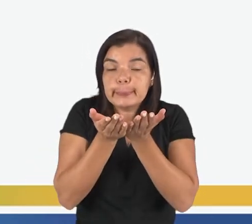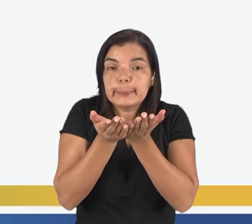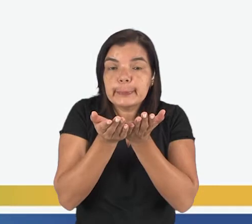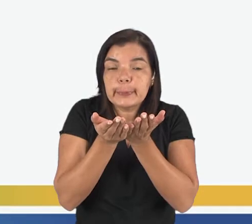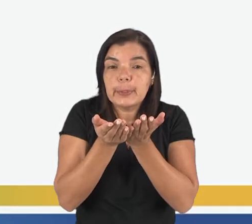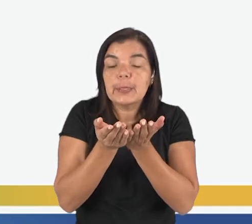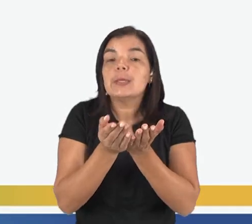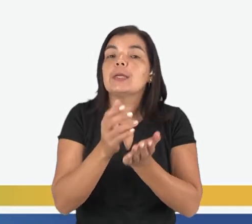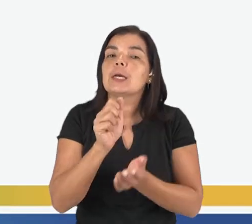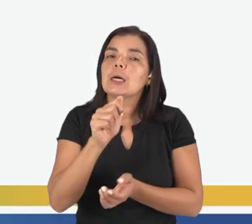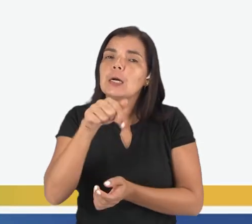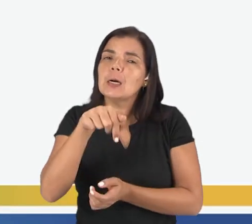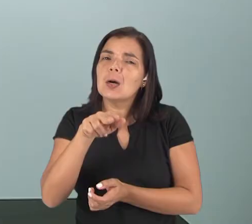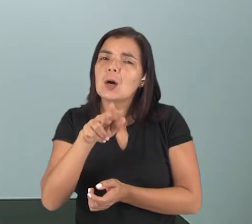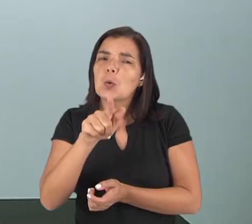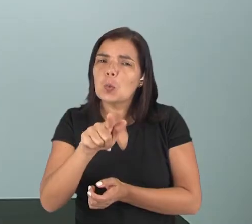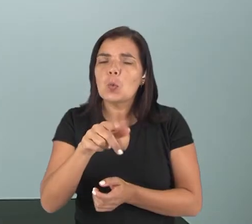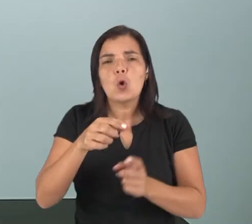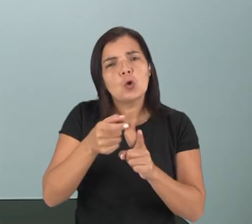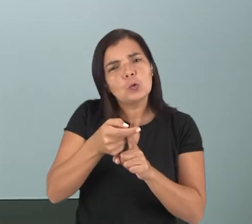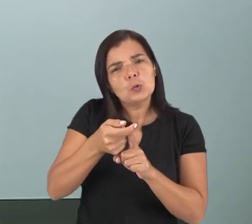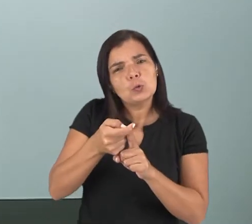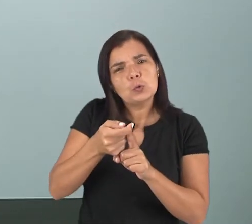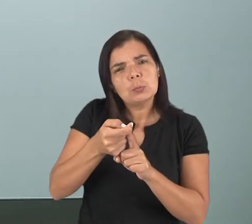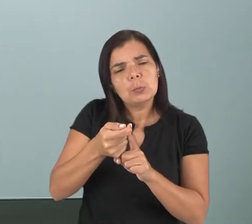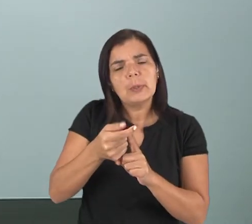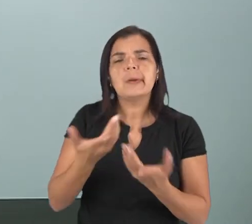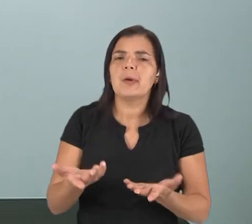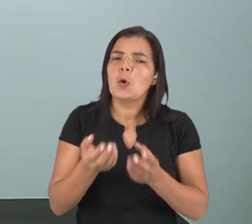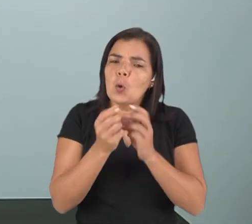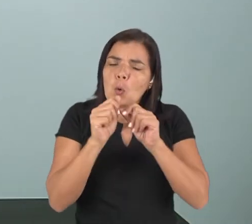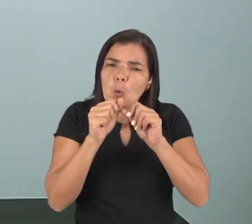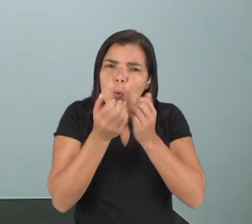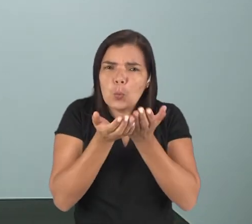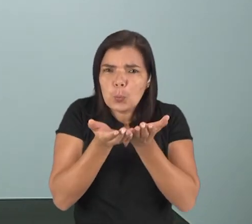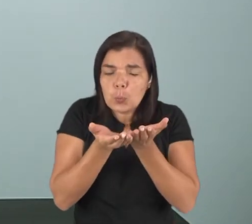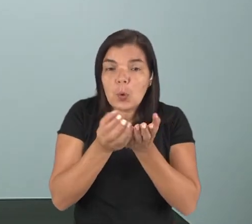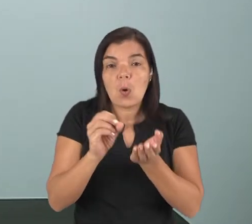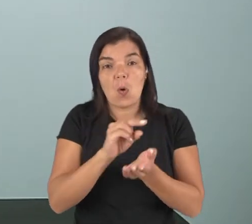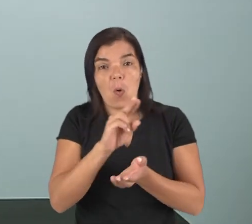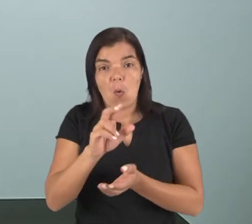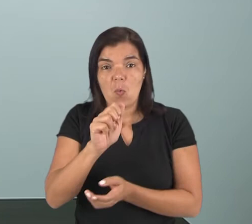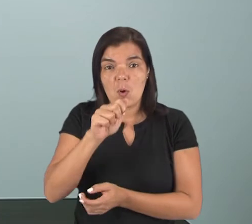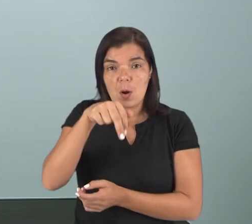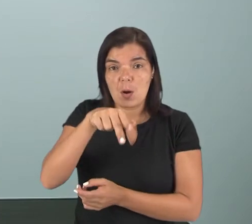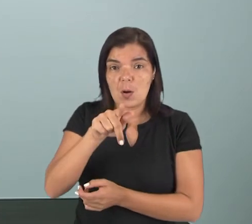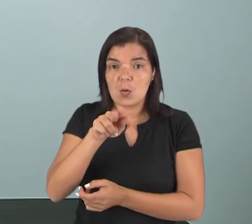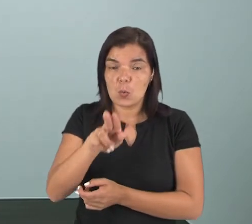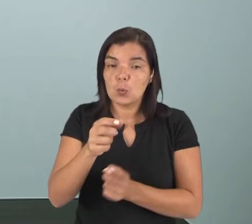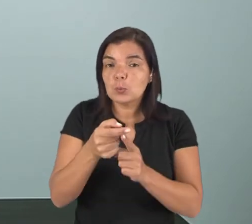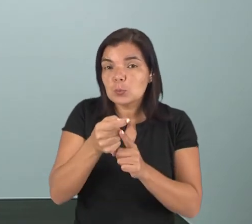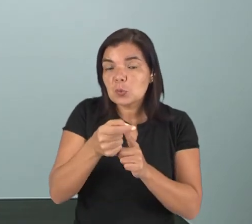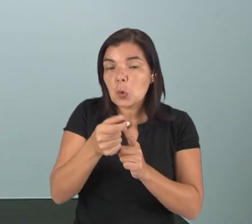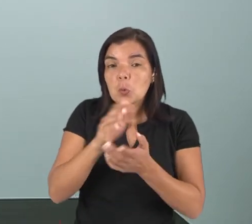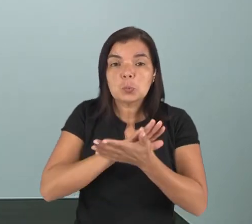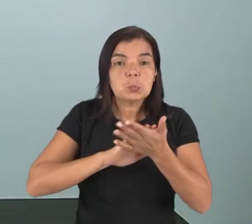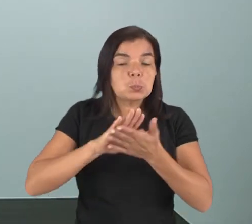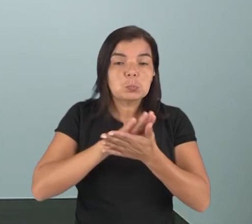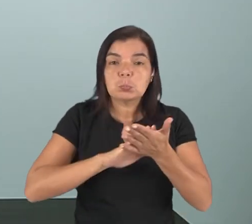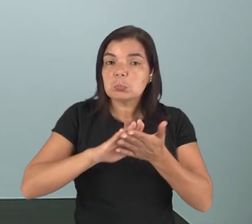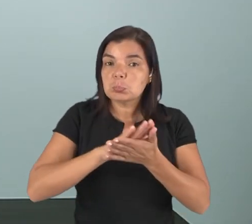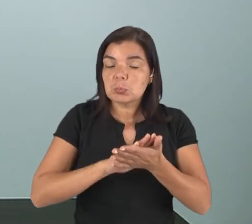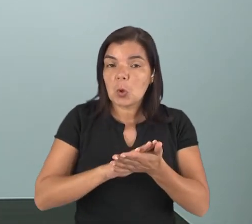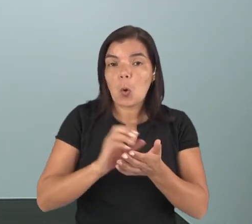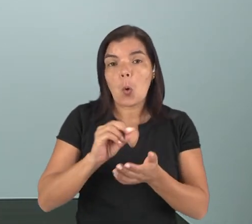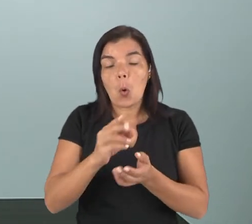angu de milho. Já pensou uma alimentação só com isso? Com farinha ou angu de milho? Sem nada, só farinha e